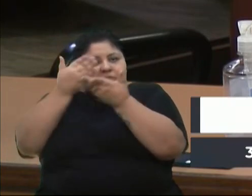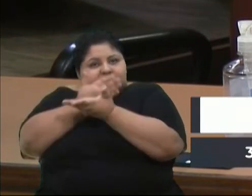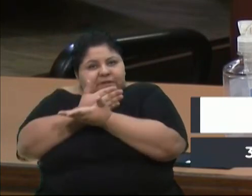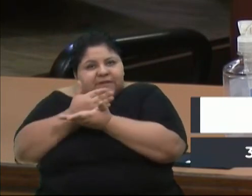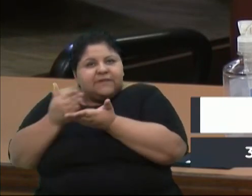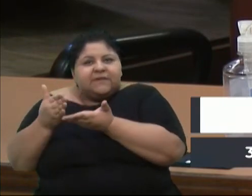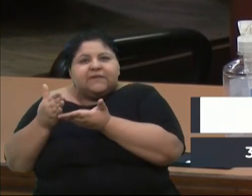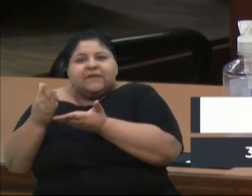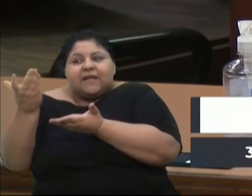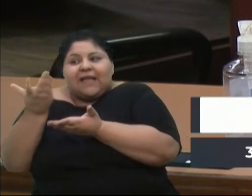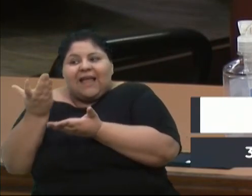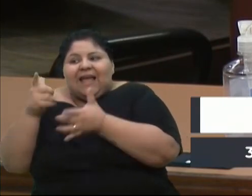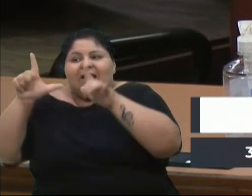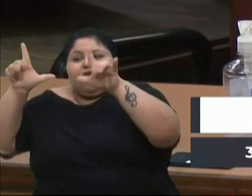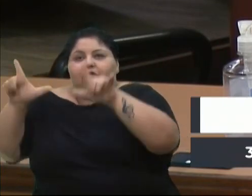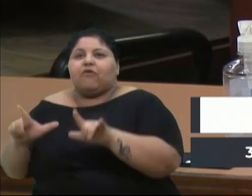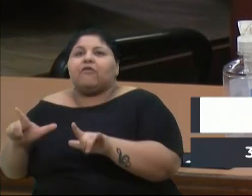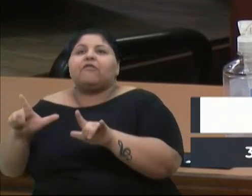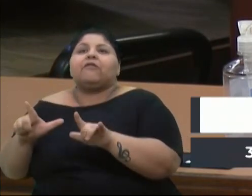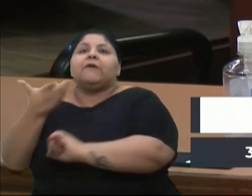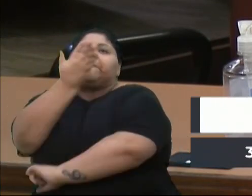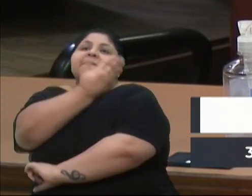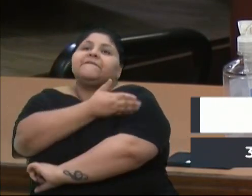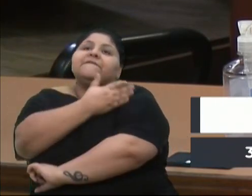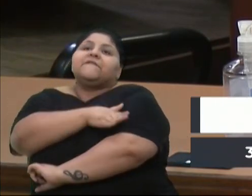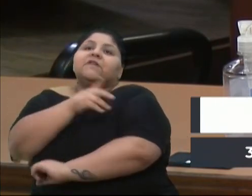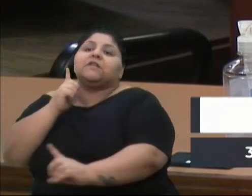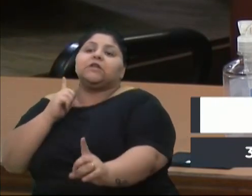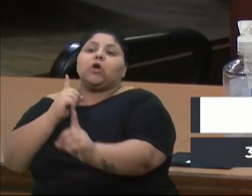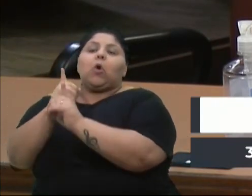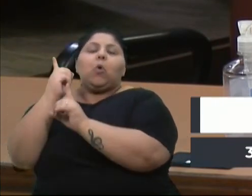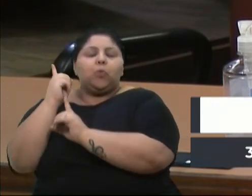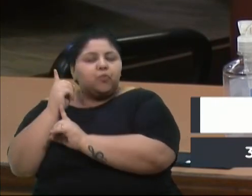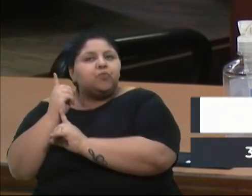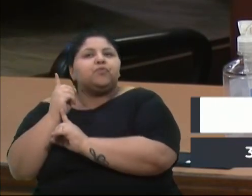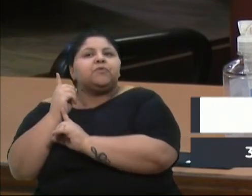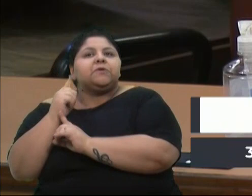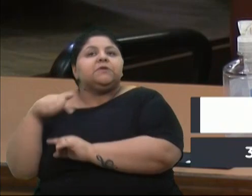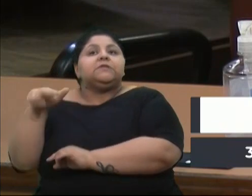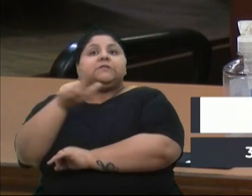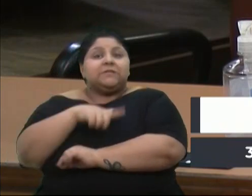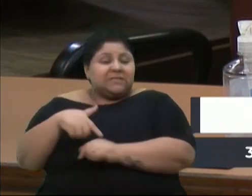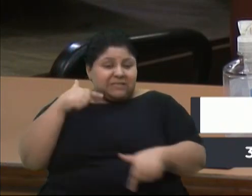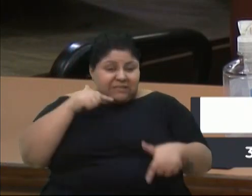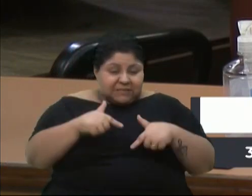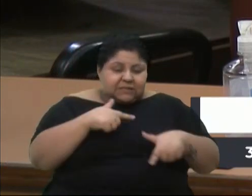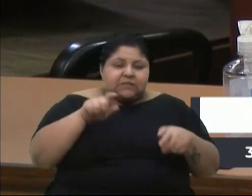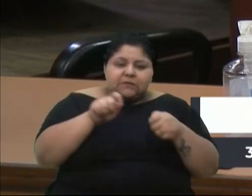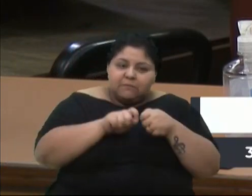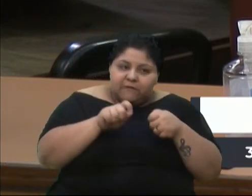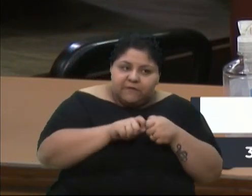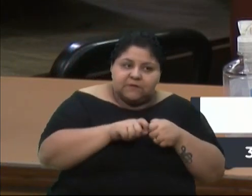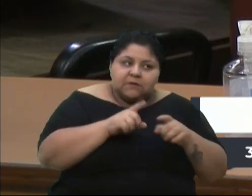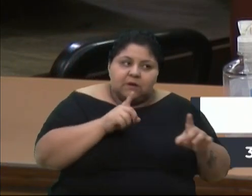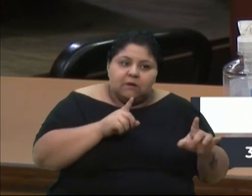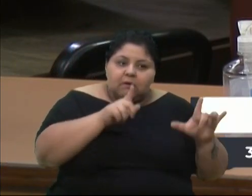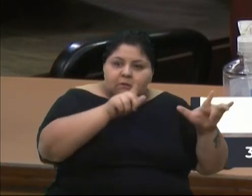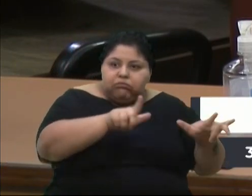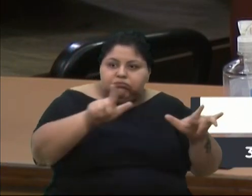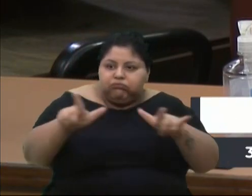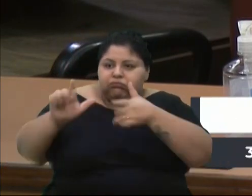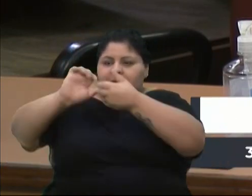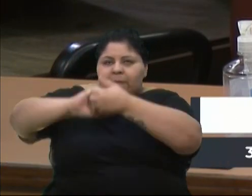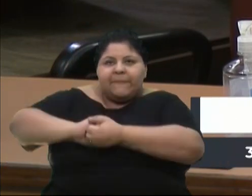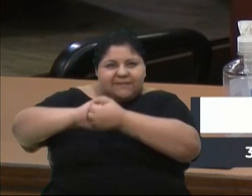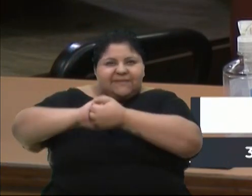era um local para encontros de ensaios. Estamos trabalhando para fazer esses convênios. Então, a comunidade tem que ficar